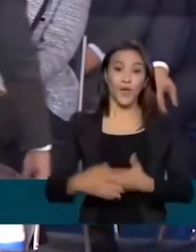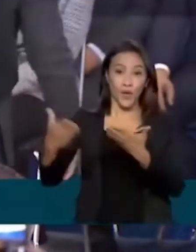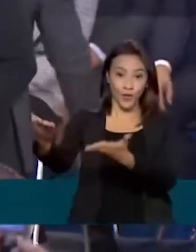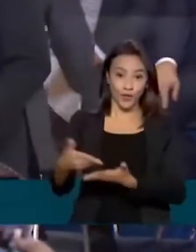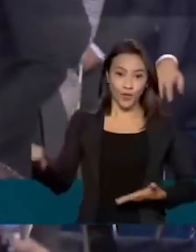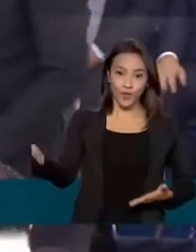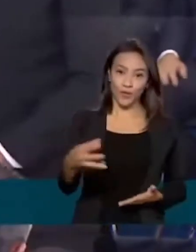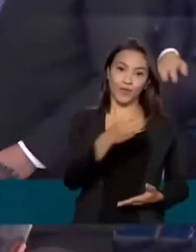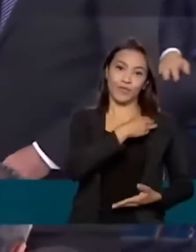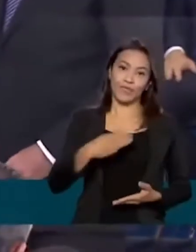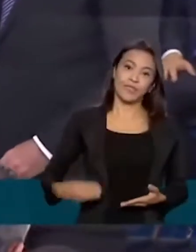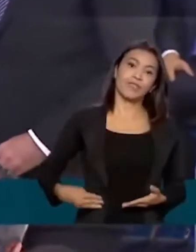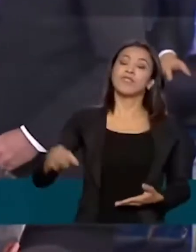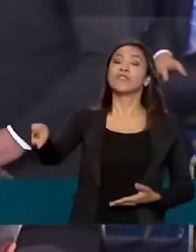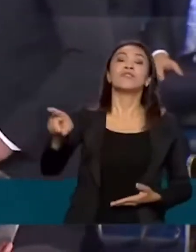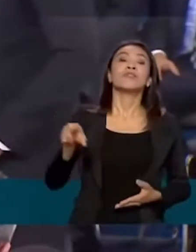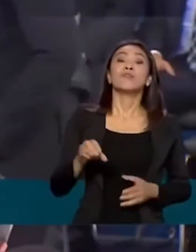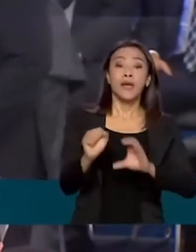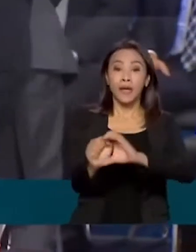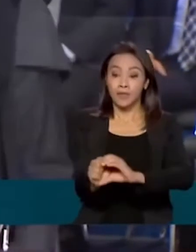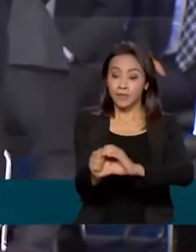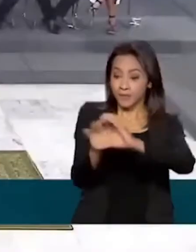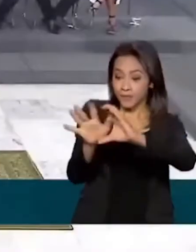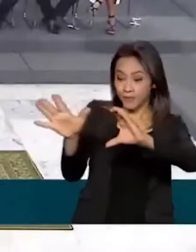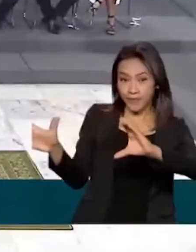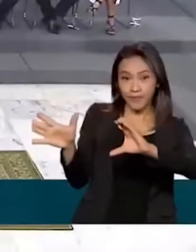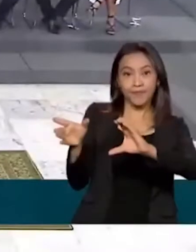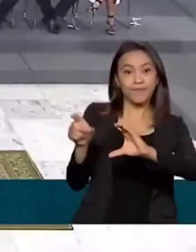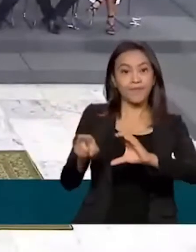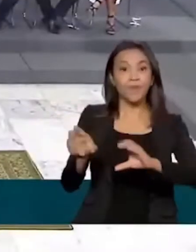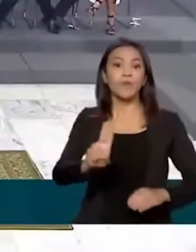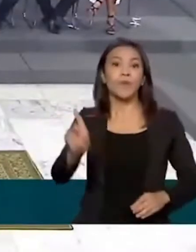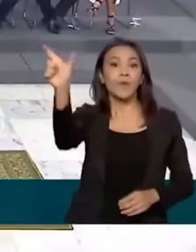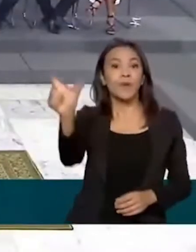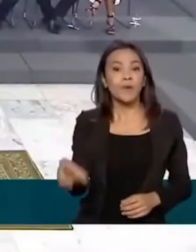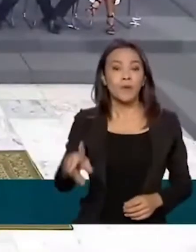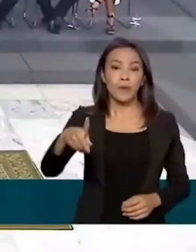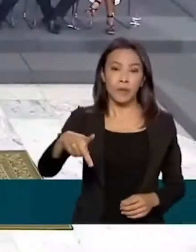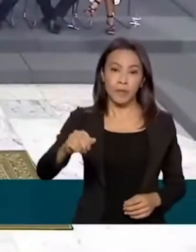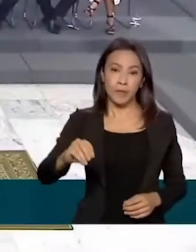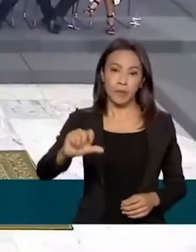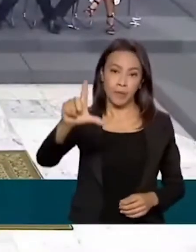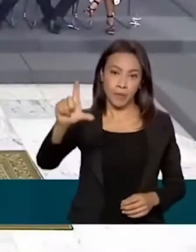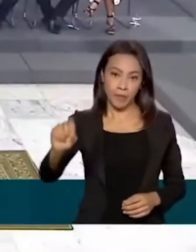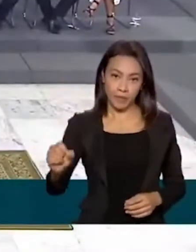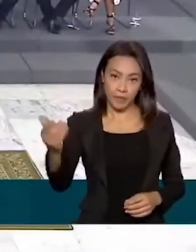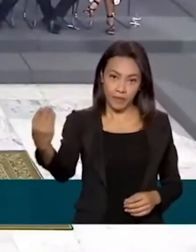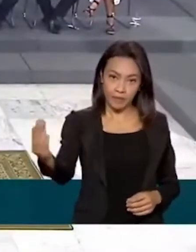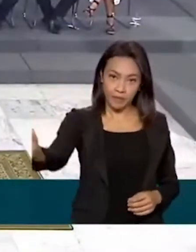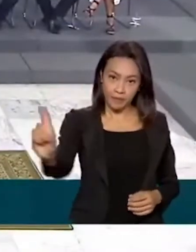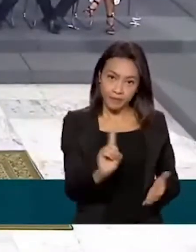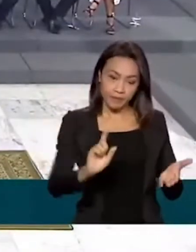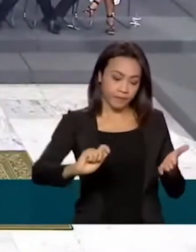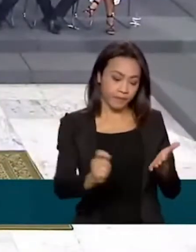agora ao ministro da Ciência, Tecnologia e Inovações, Paulo César de Carvalho Alvim.